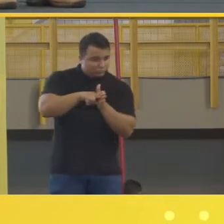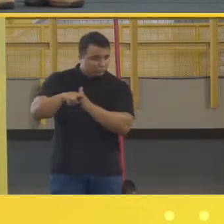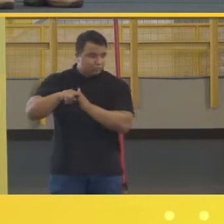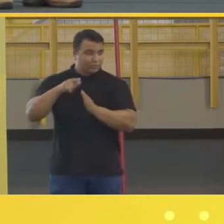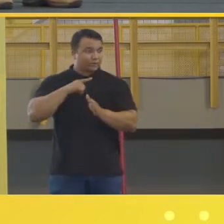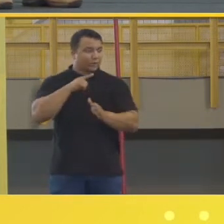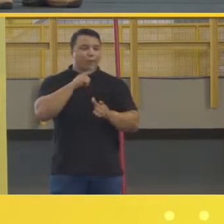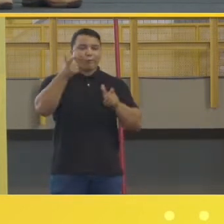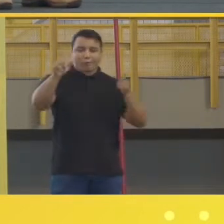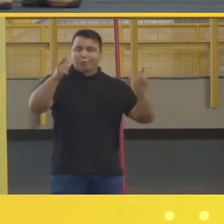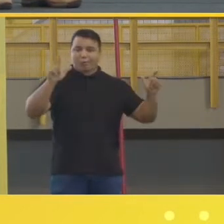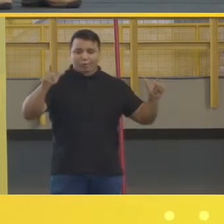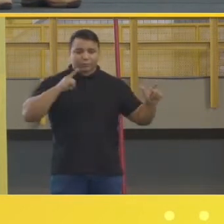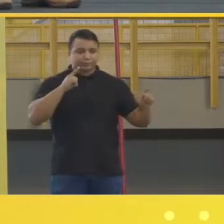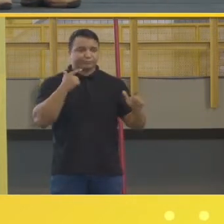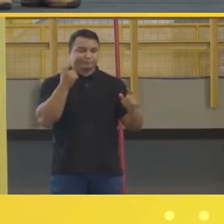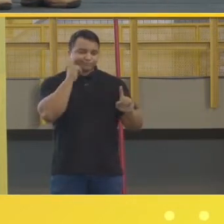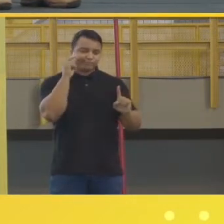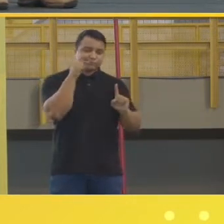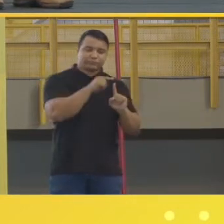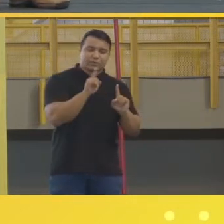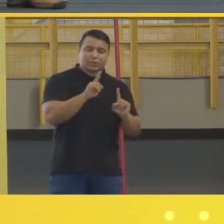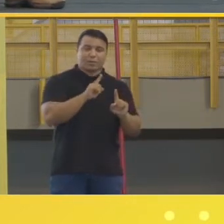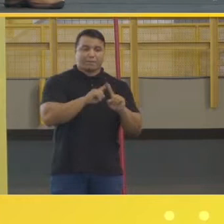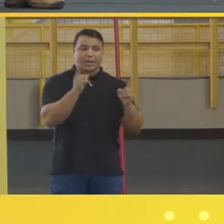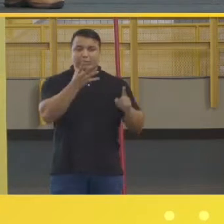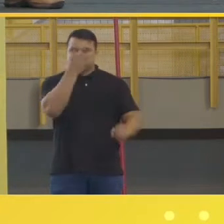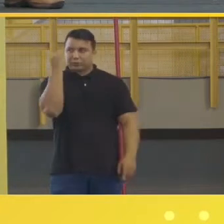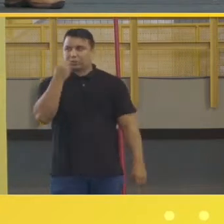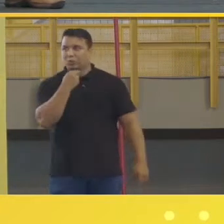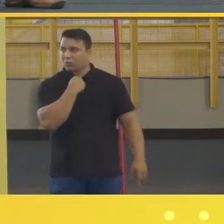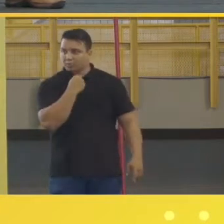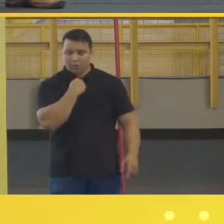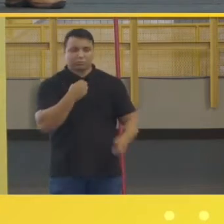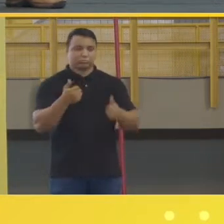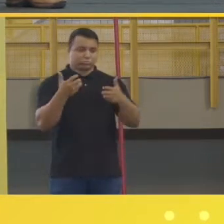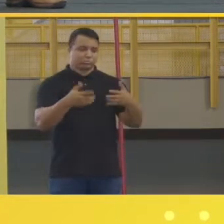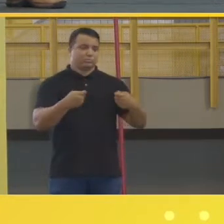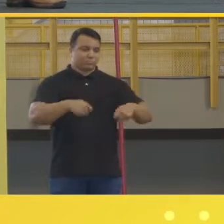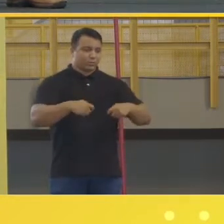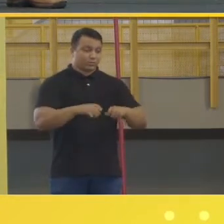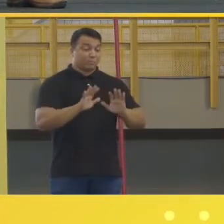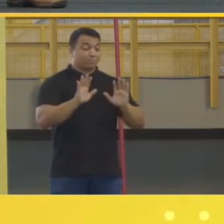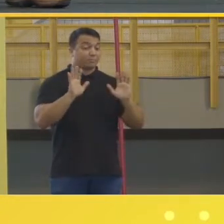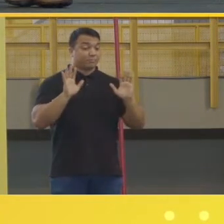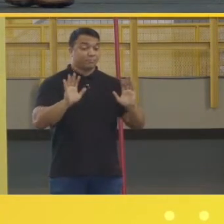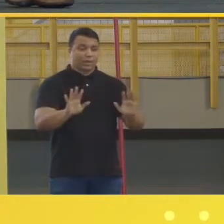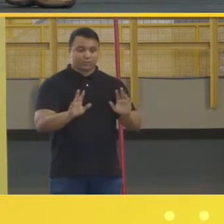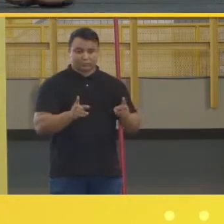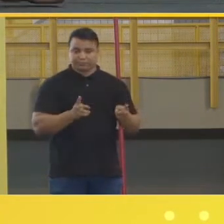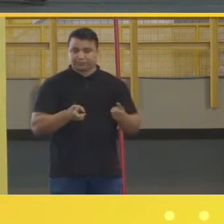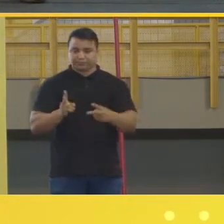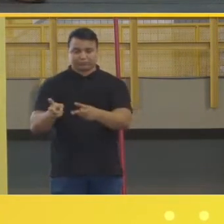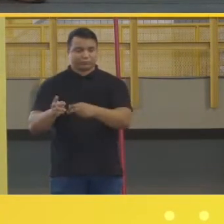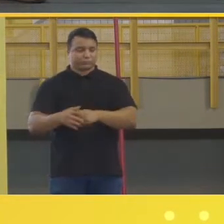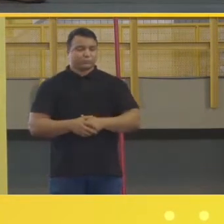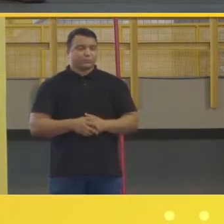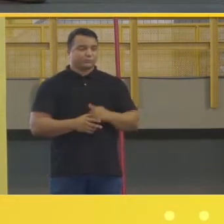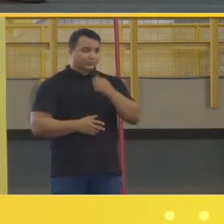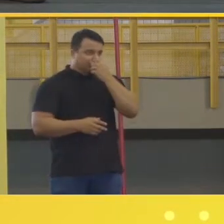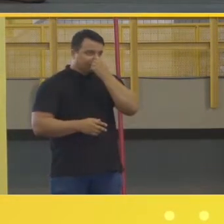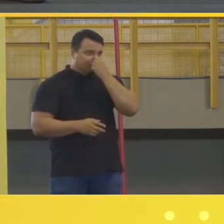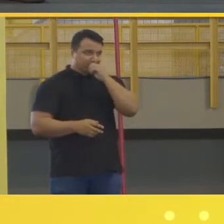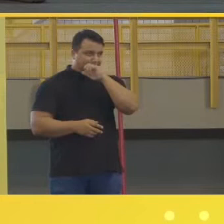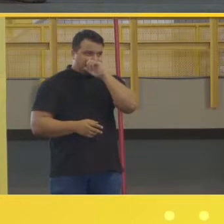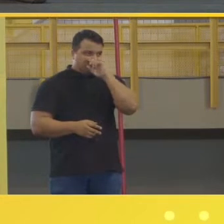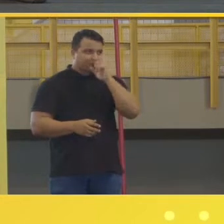inúmeros outros que aqui não foram apontados, mas que não podem ser esquecidos por nós. Porém, avançando em direção à nossa